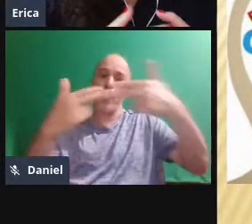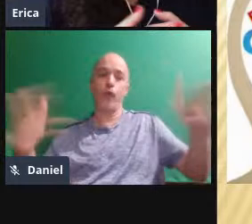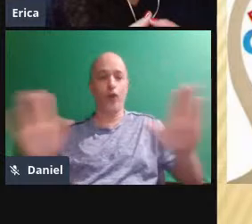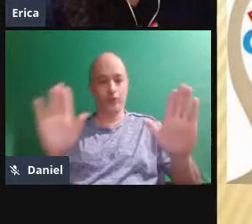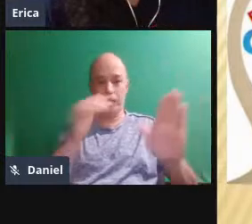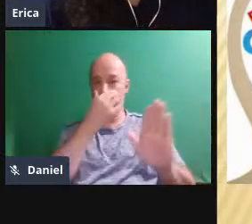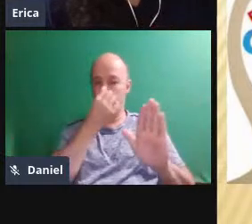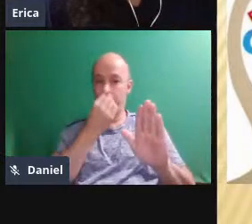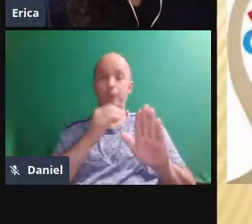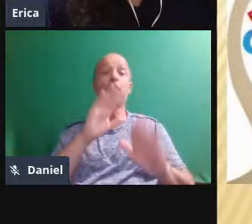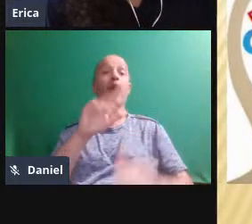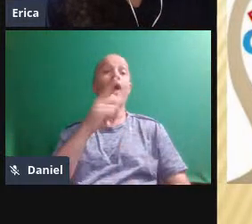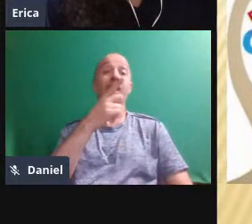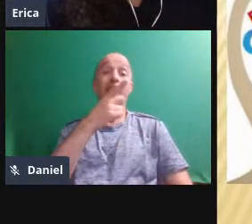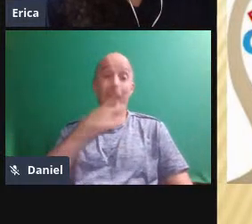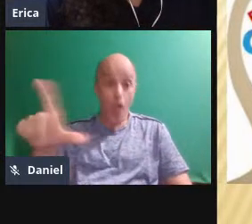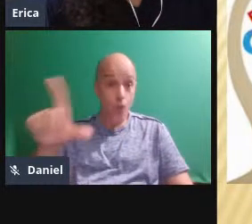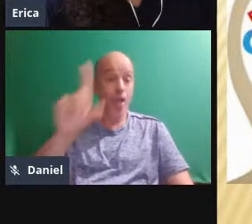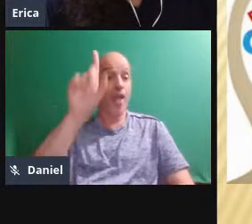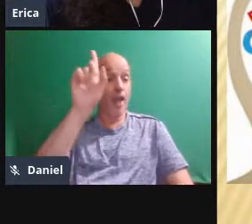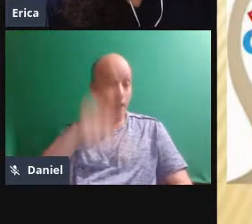confunde dessa forma.